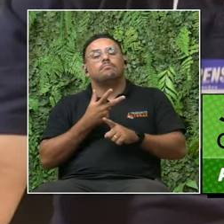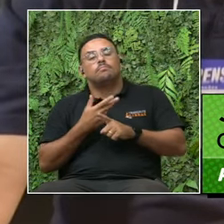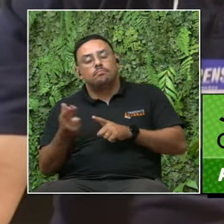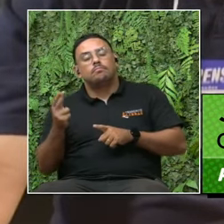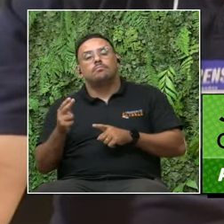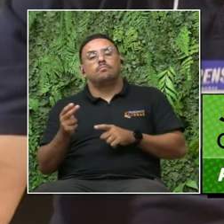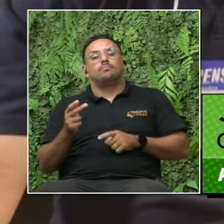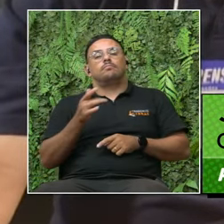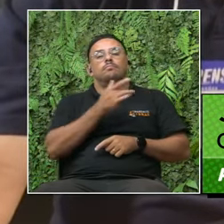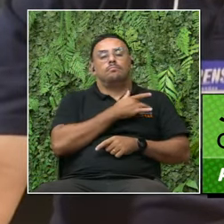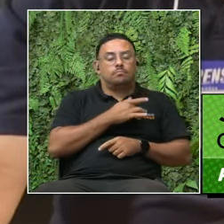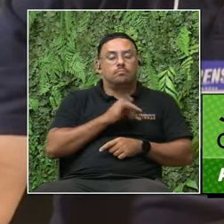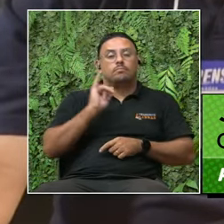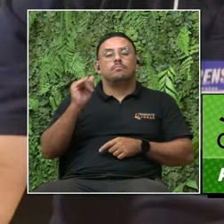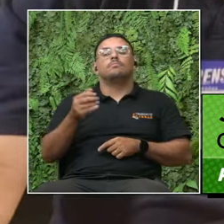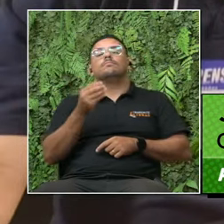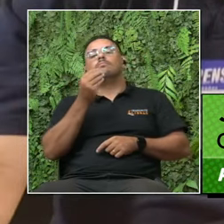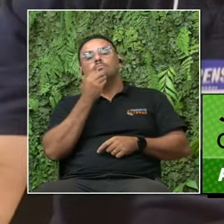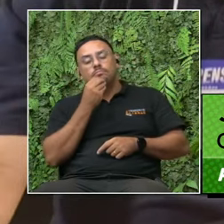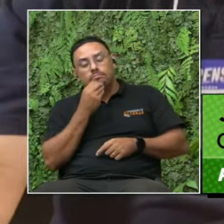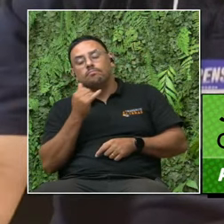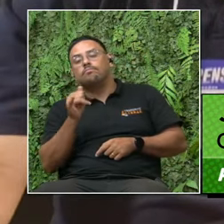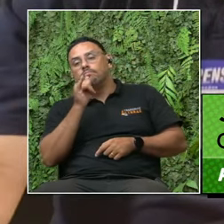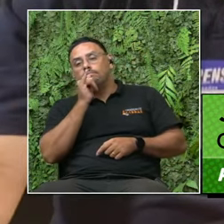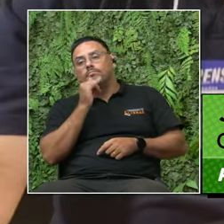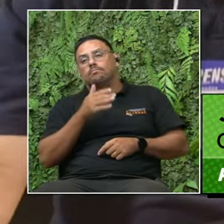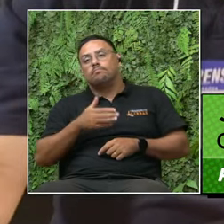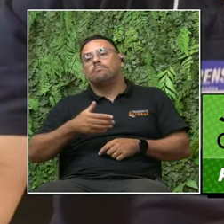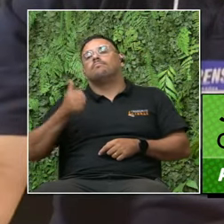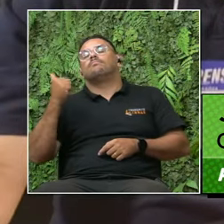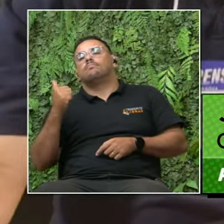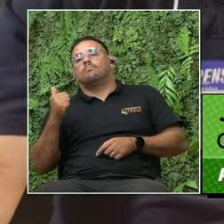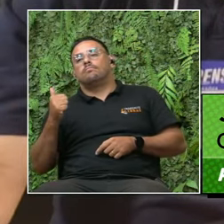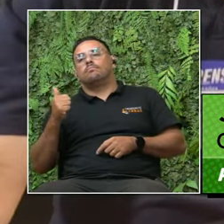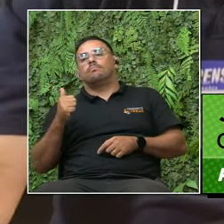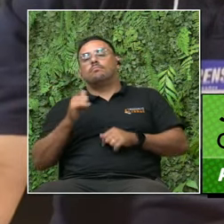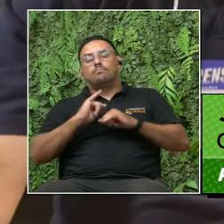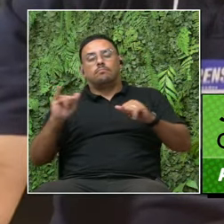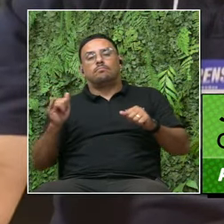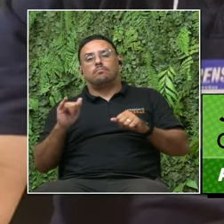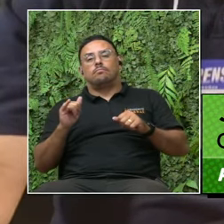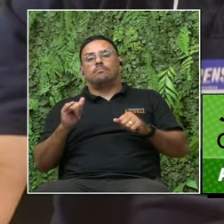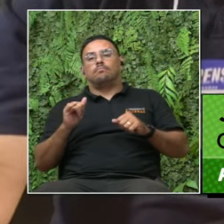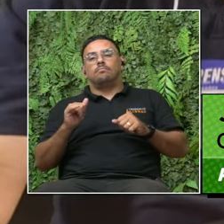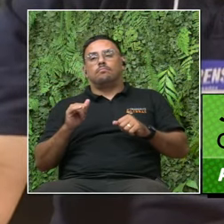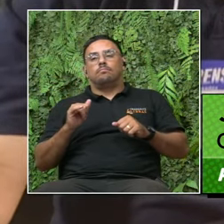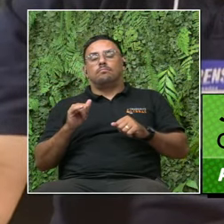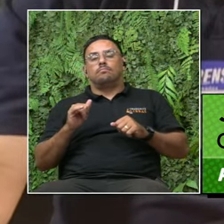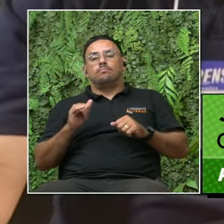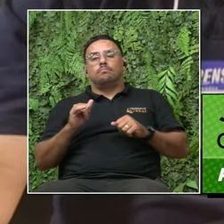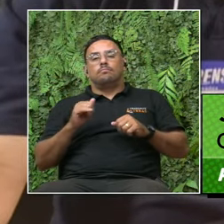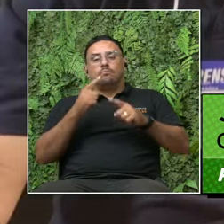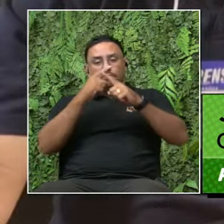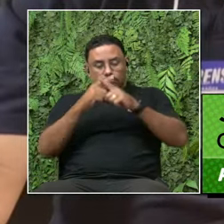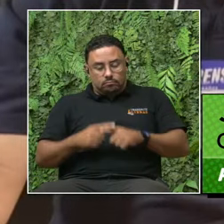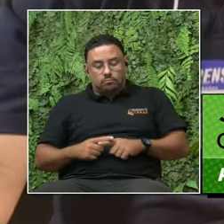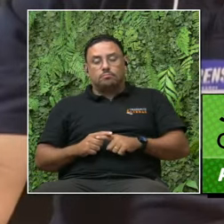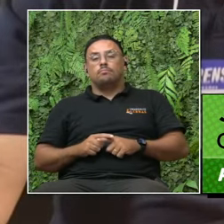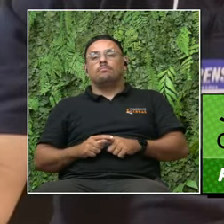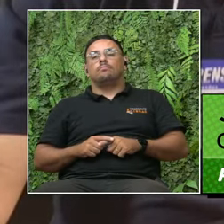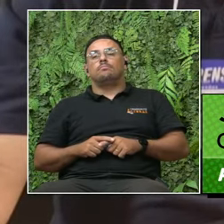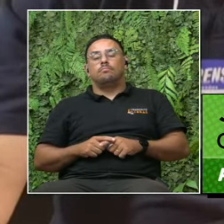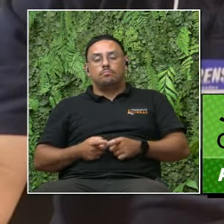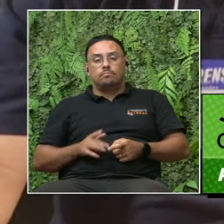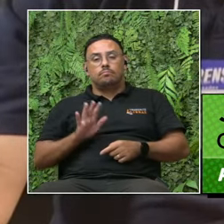dado a oportunidade do cruzeiro por exemplo ter a melhor campanha da do do campeonato né e por isso decidiu hoje no Mineirão